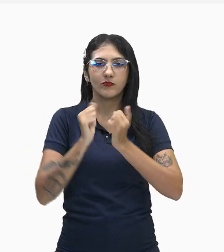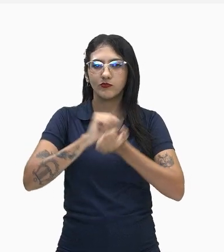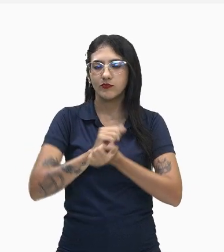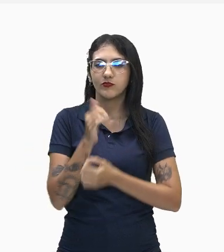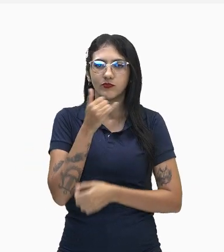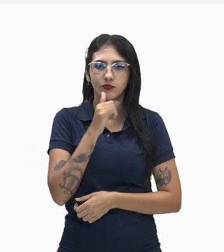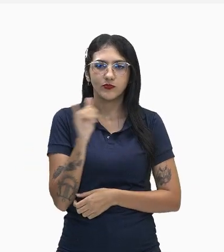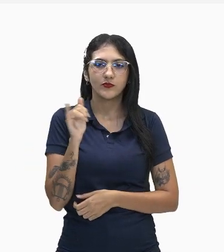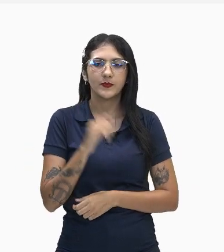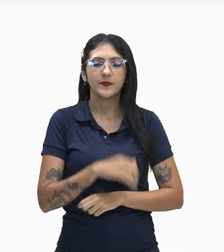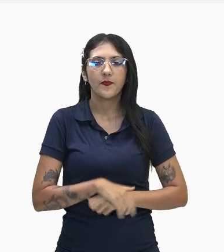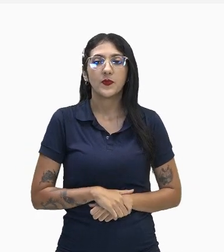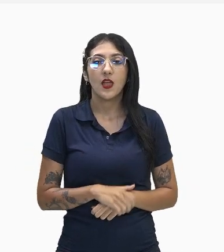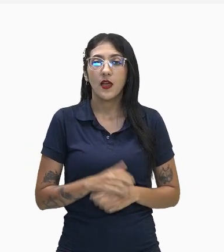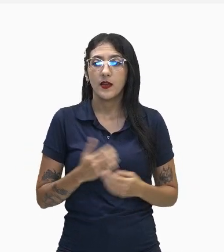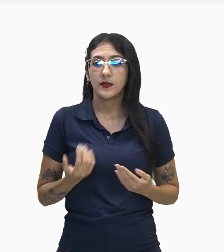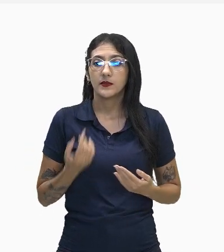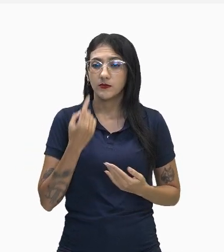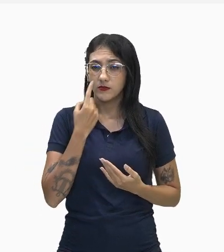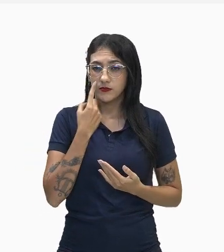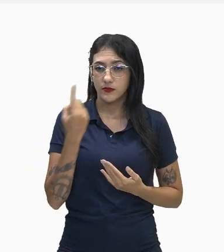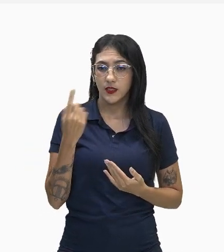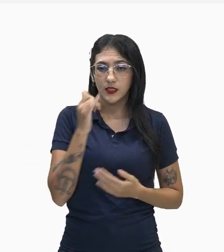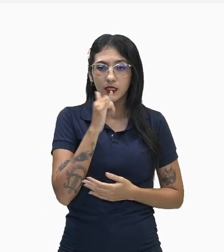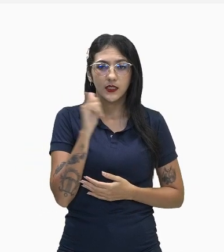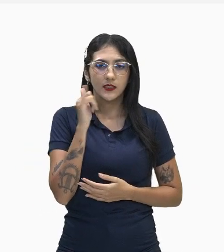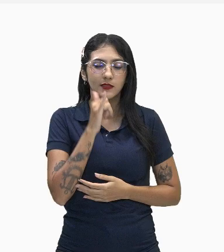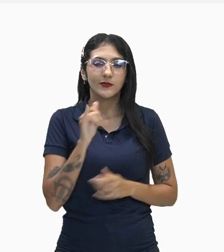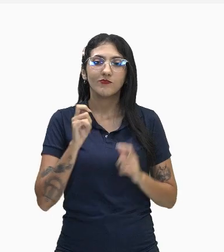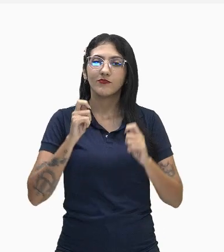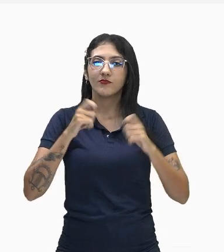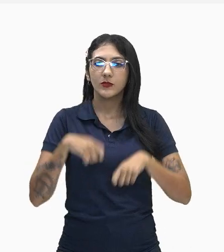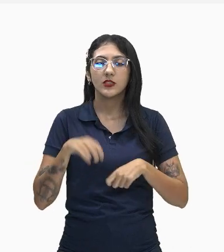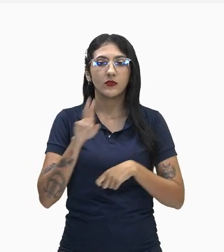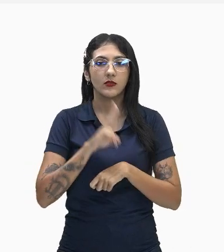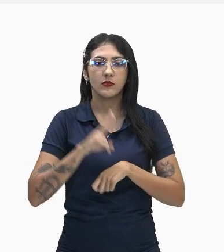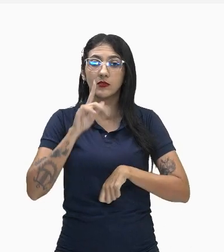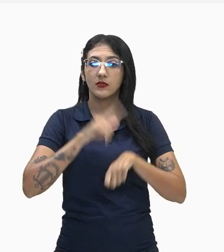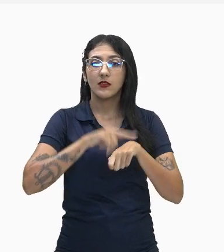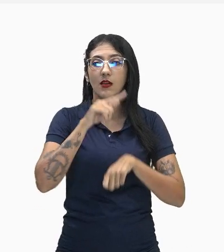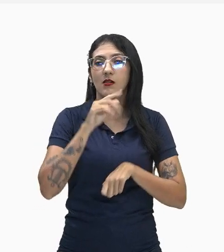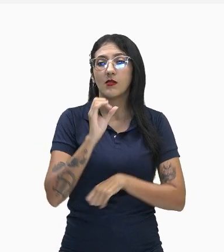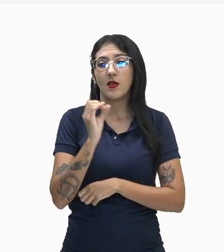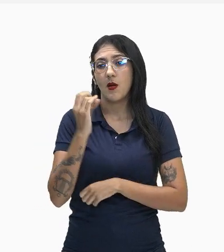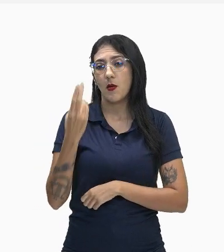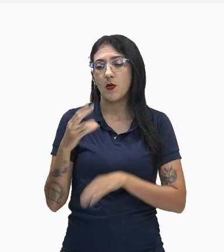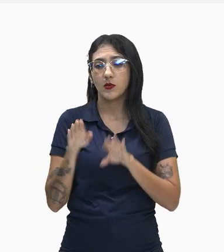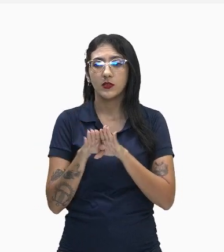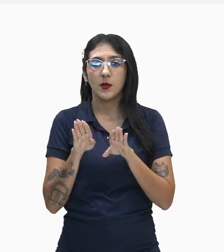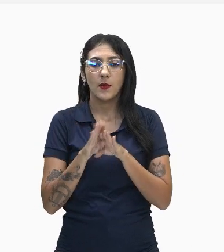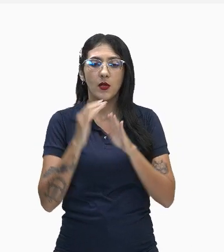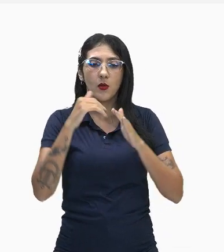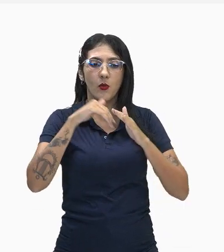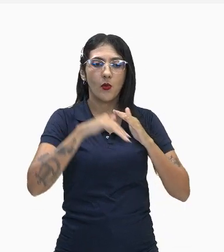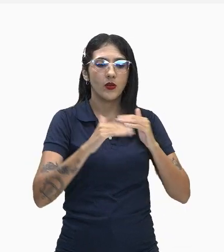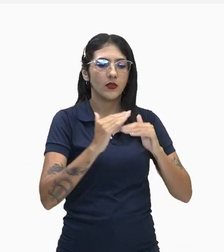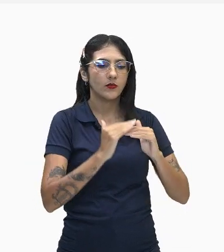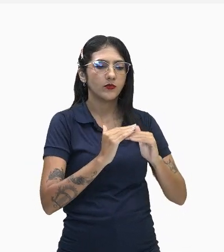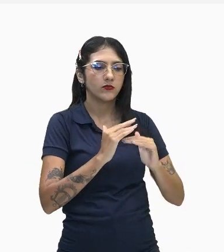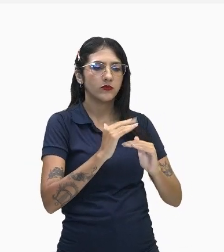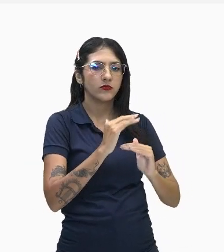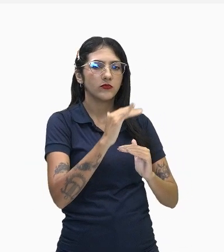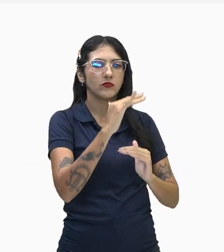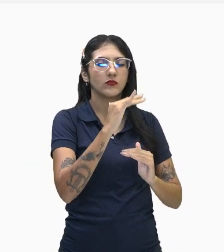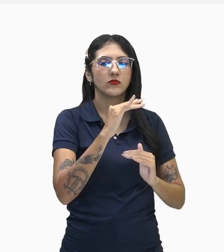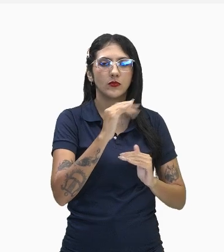Então, esta eletricidade ela pode ser utilizada imediatamente ou pode ser armazenada em baterias para ser